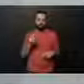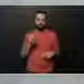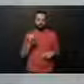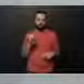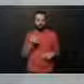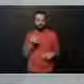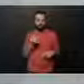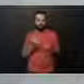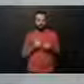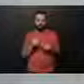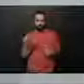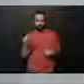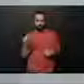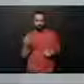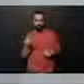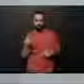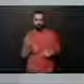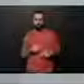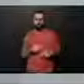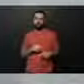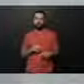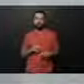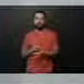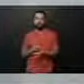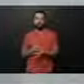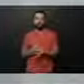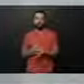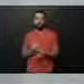184. Agora, nós vamos decompor